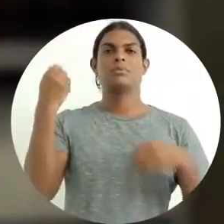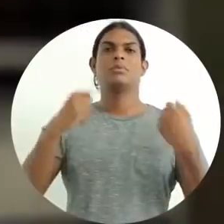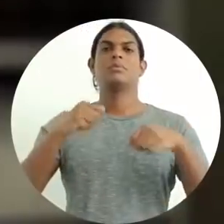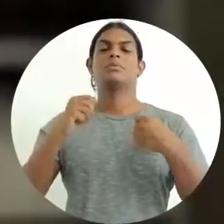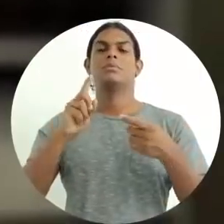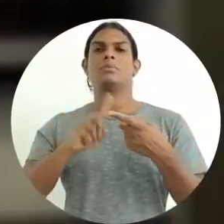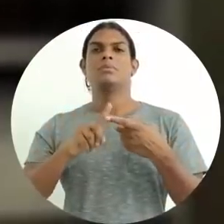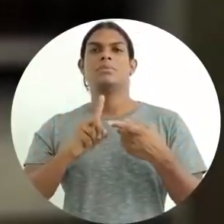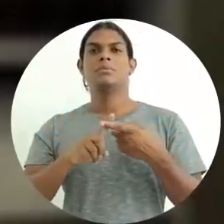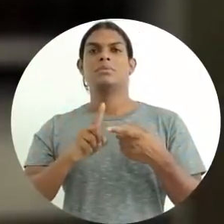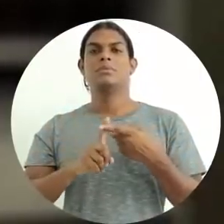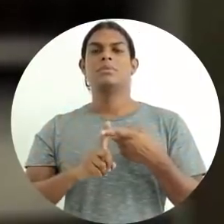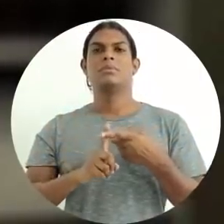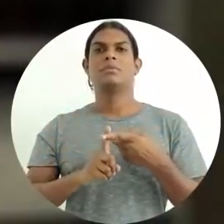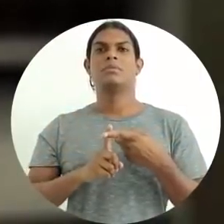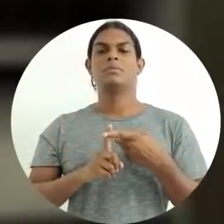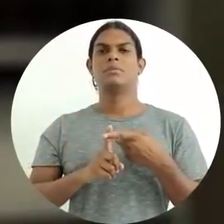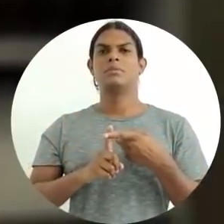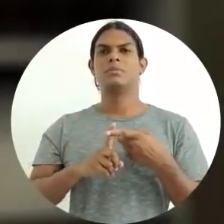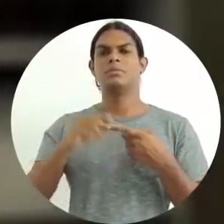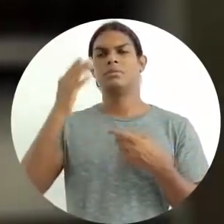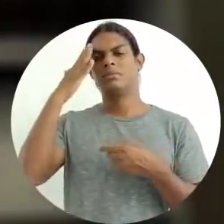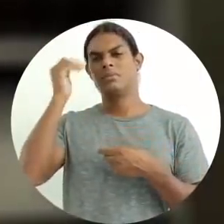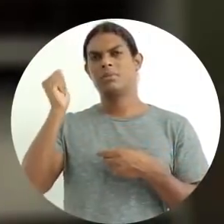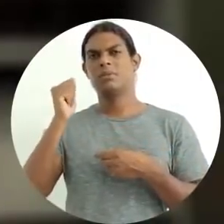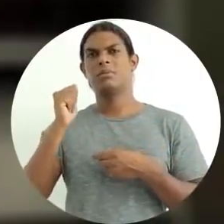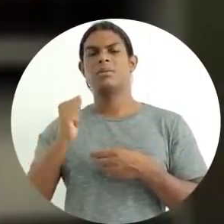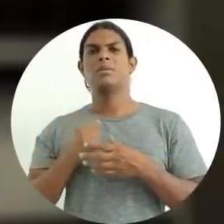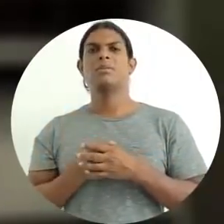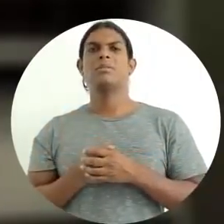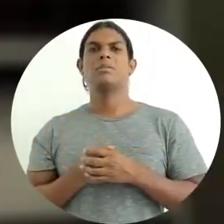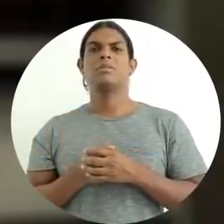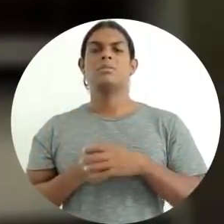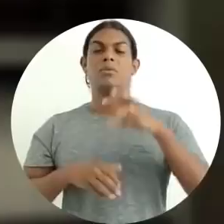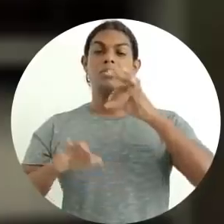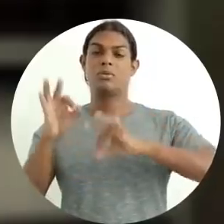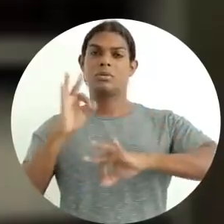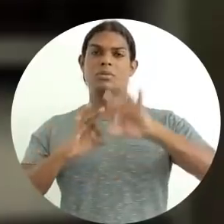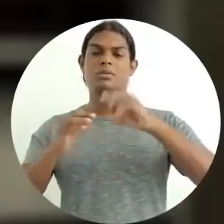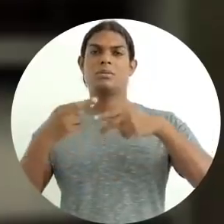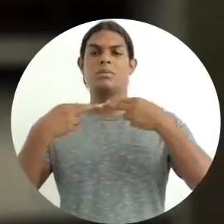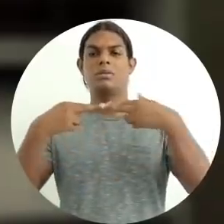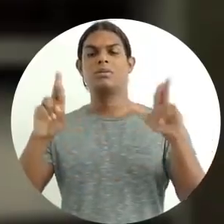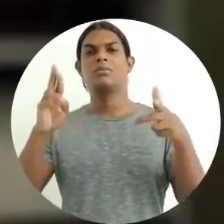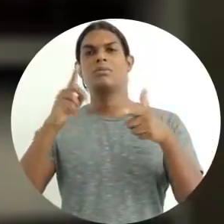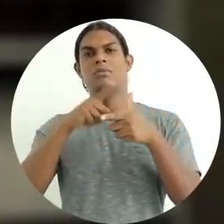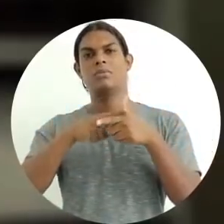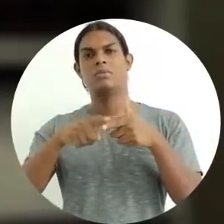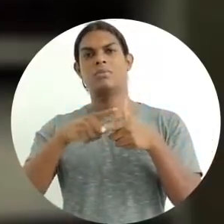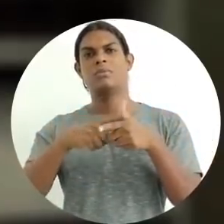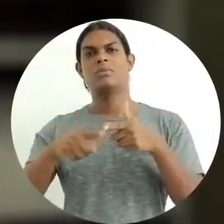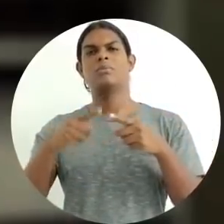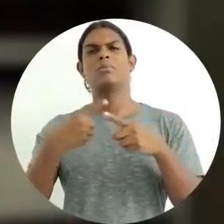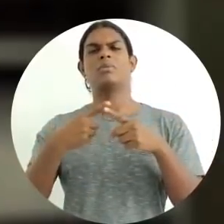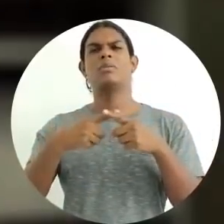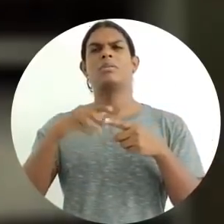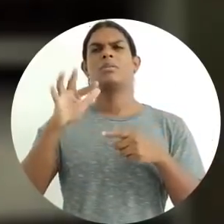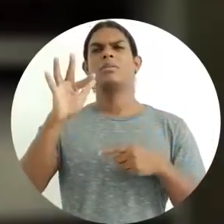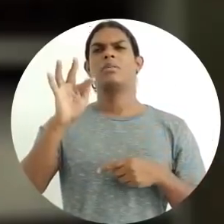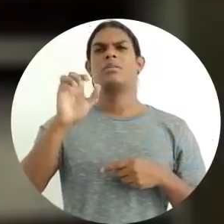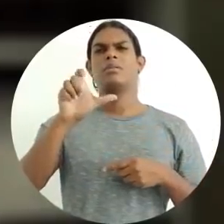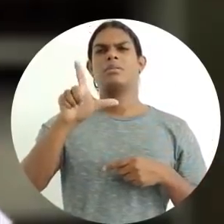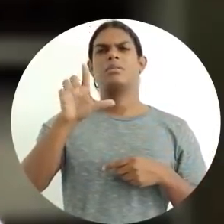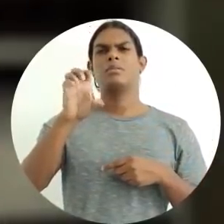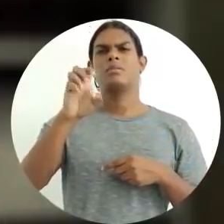Ele precisa também ter flexibilidade de estilo. Mas por que ele precisa ter flexibilidade